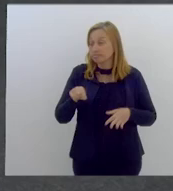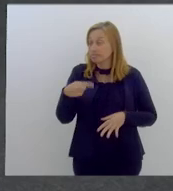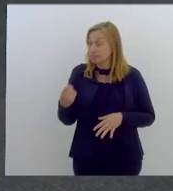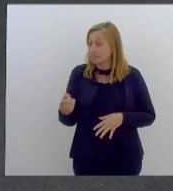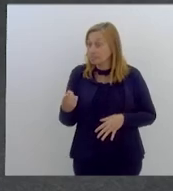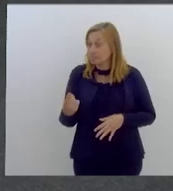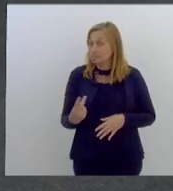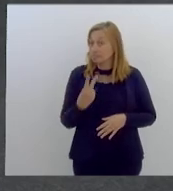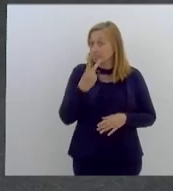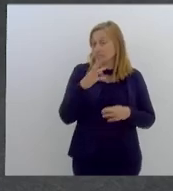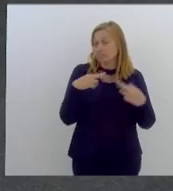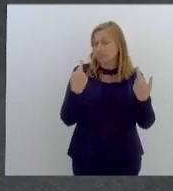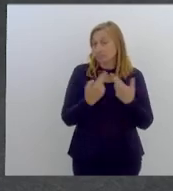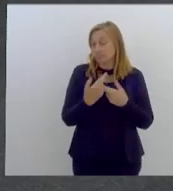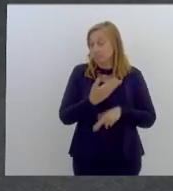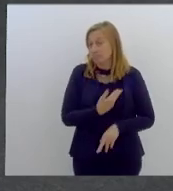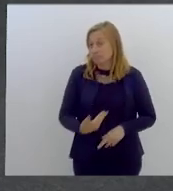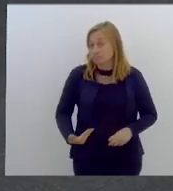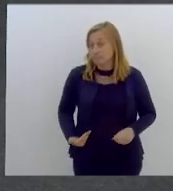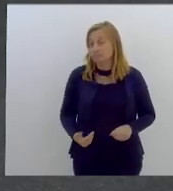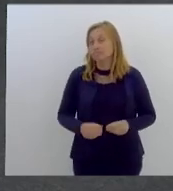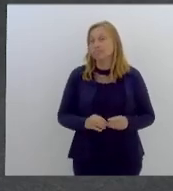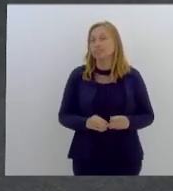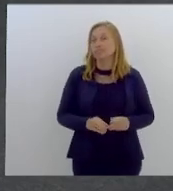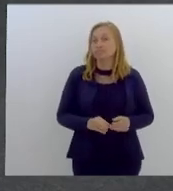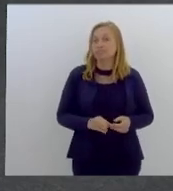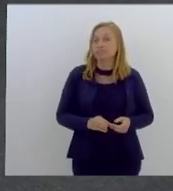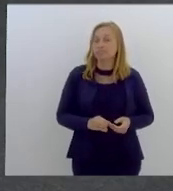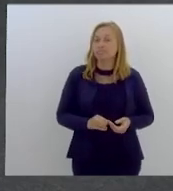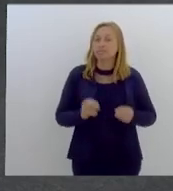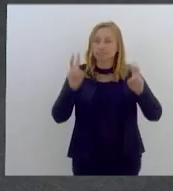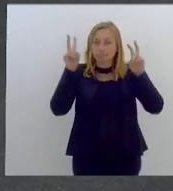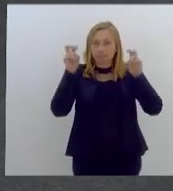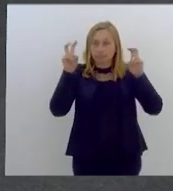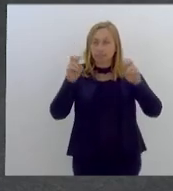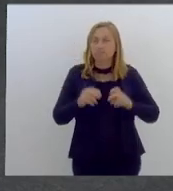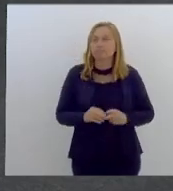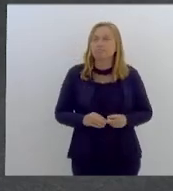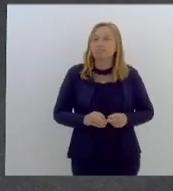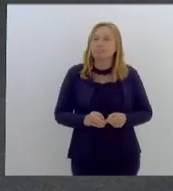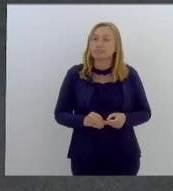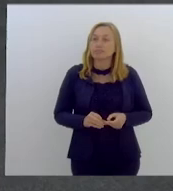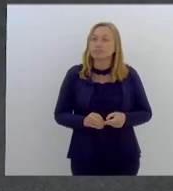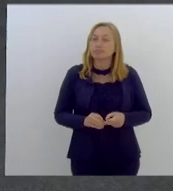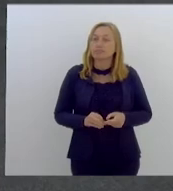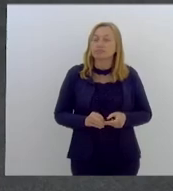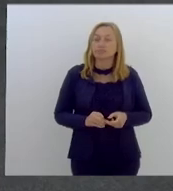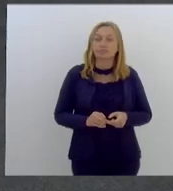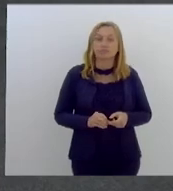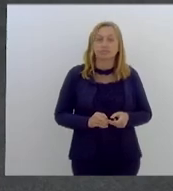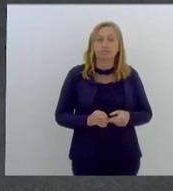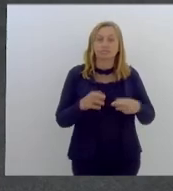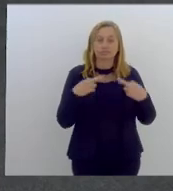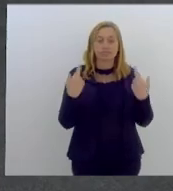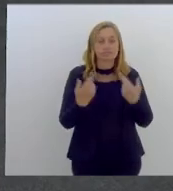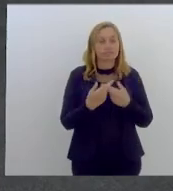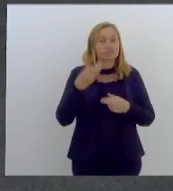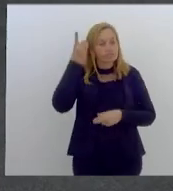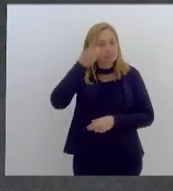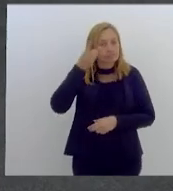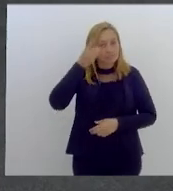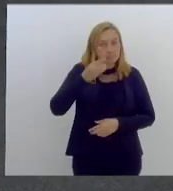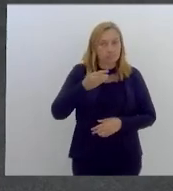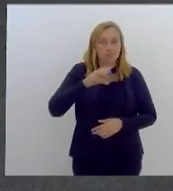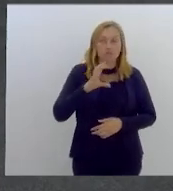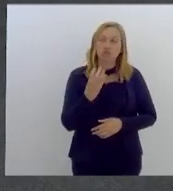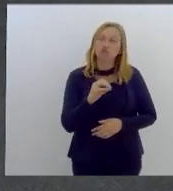fazer duas audiências públicas sobre esse tema, estávamos reunidos, deputado Chico